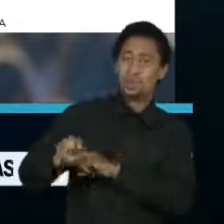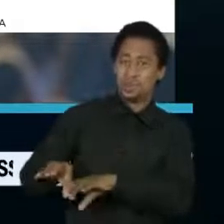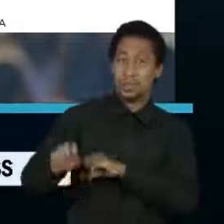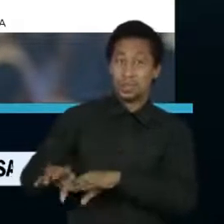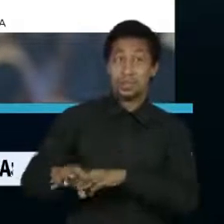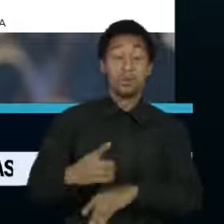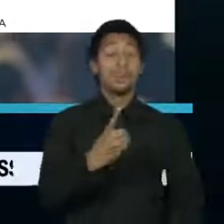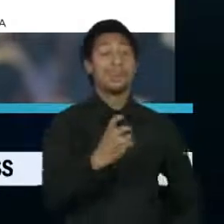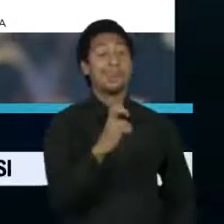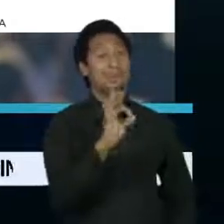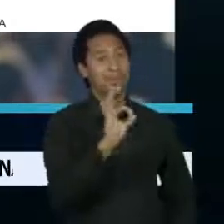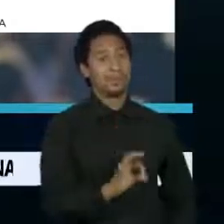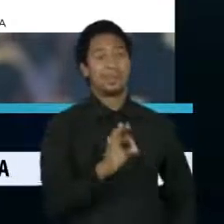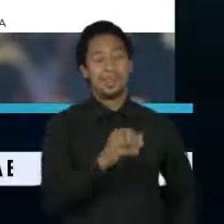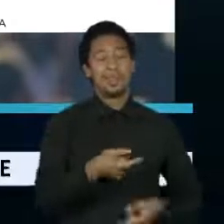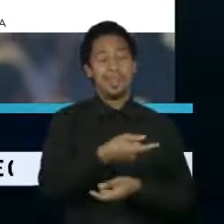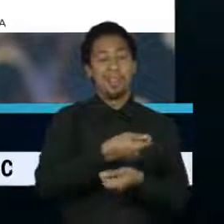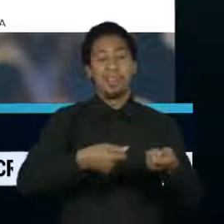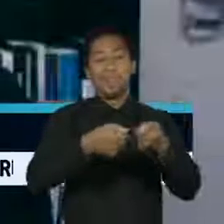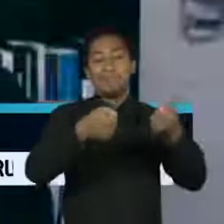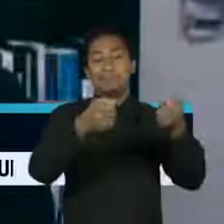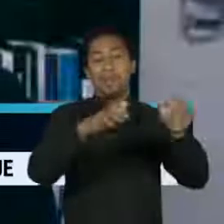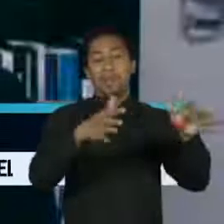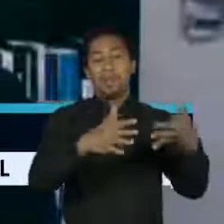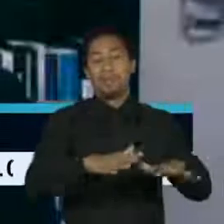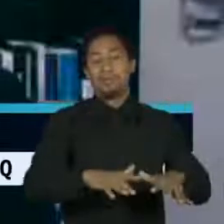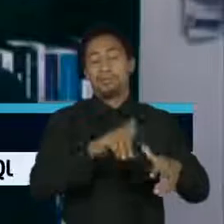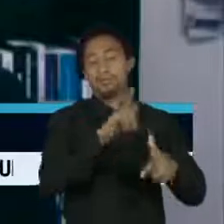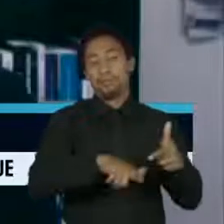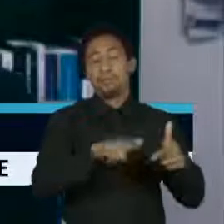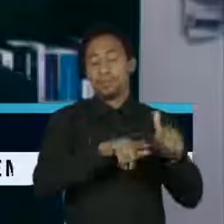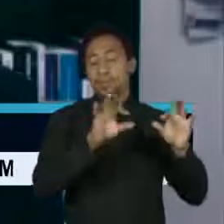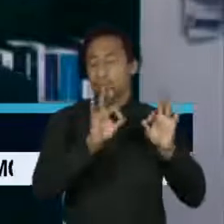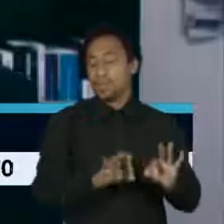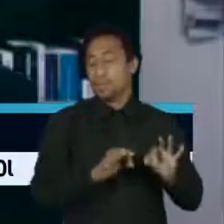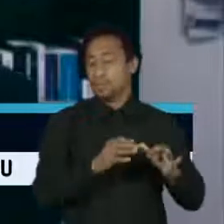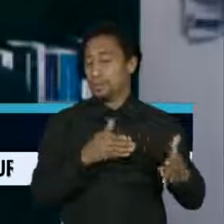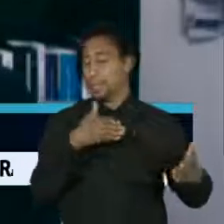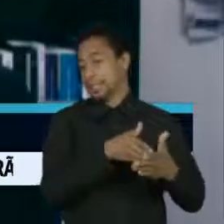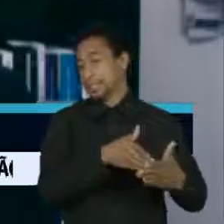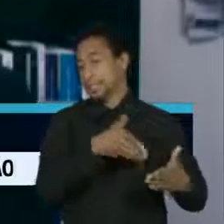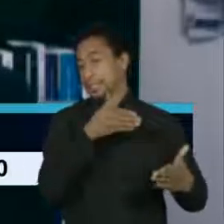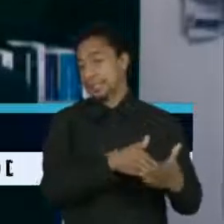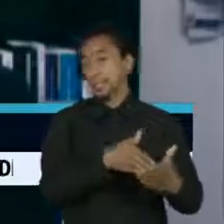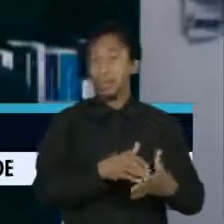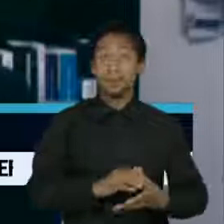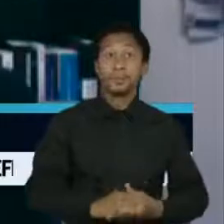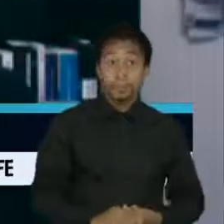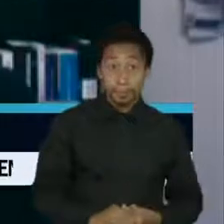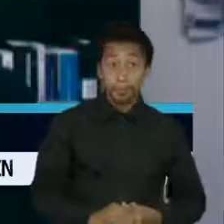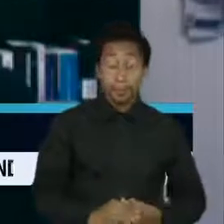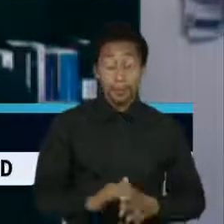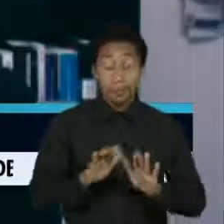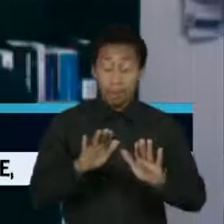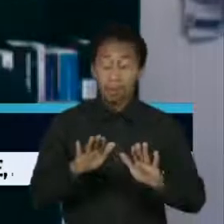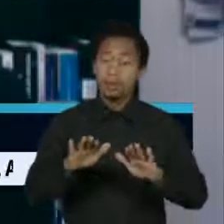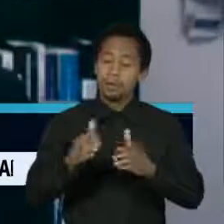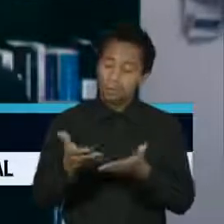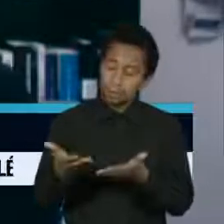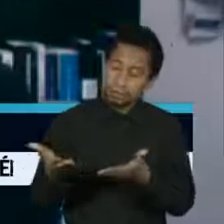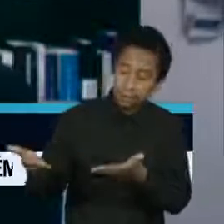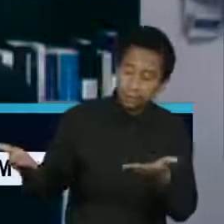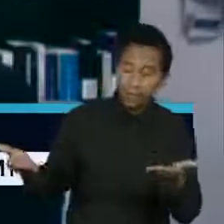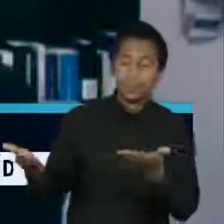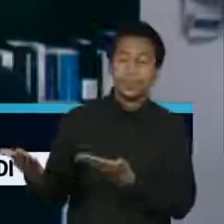consideram a crise econômica o maior obstáculo da juventude que passam são as principais mudanças de comportamento de